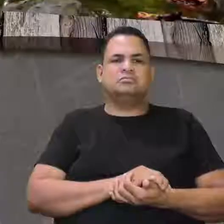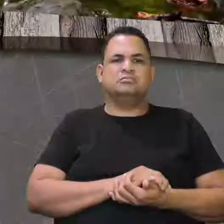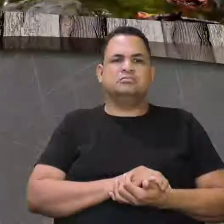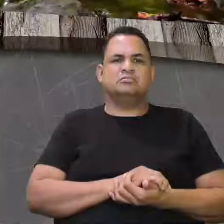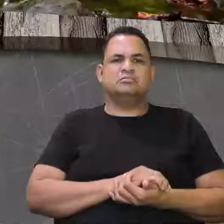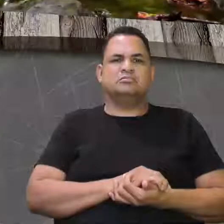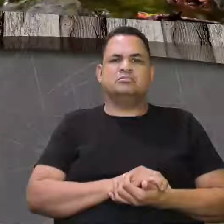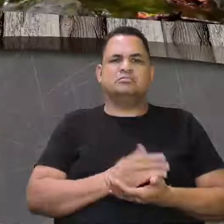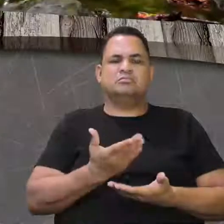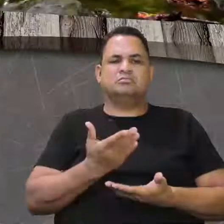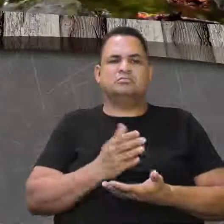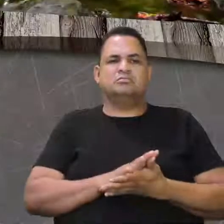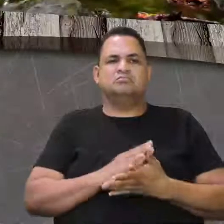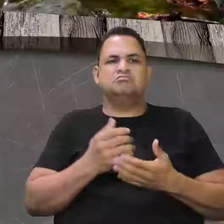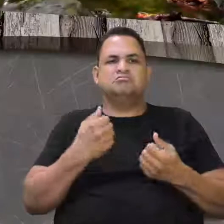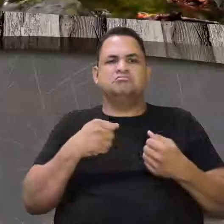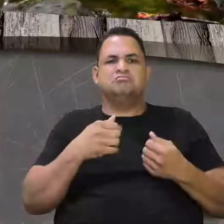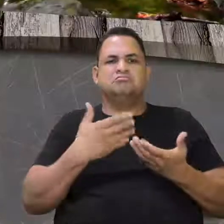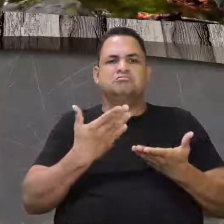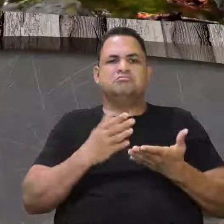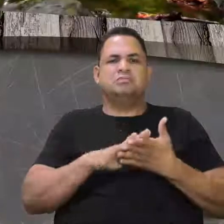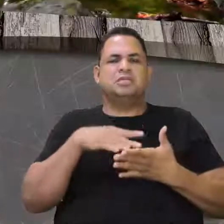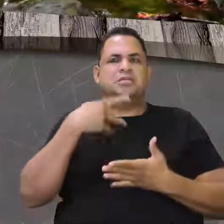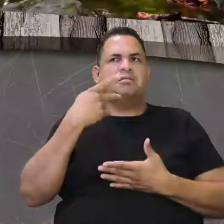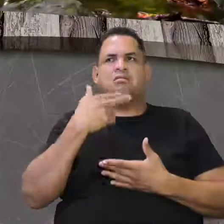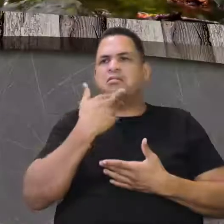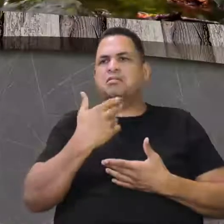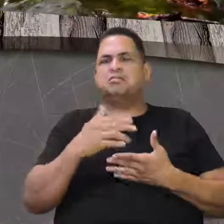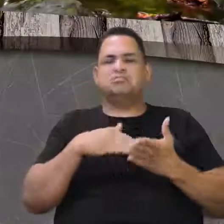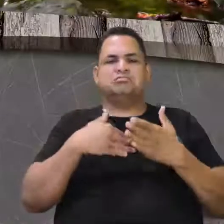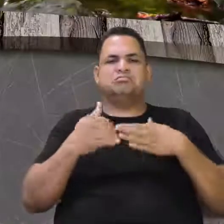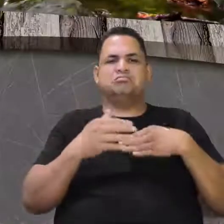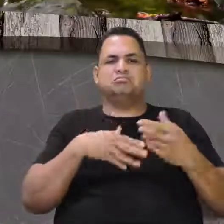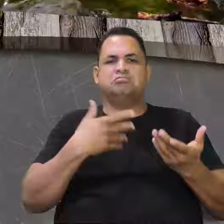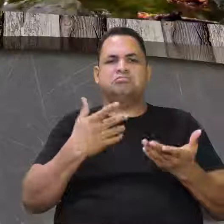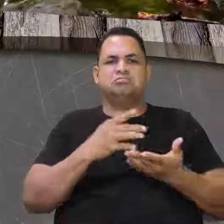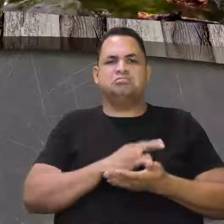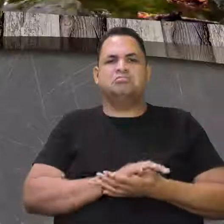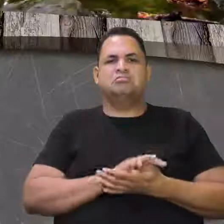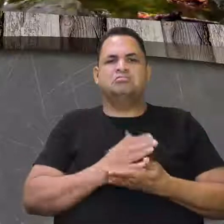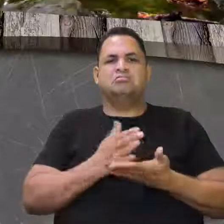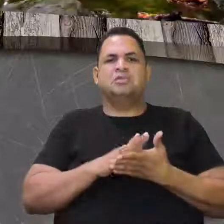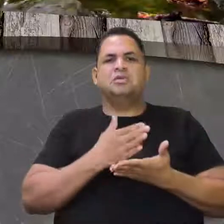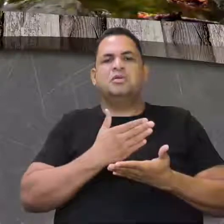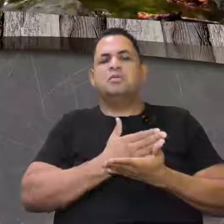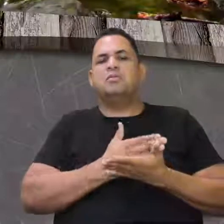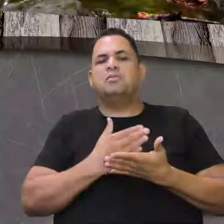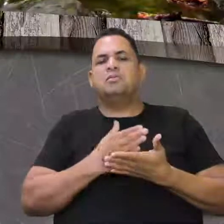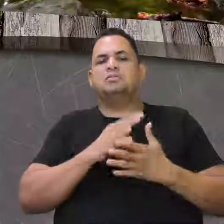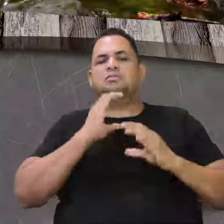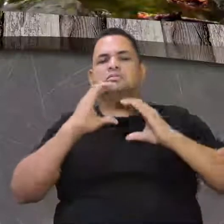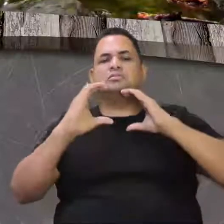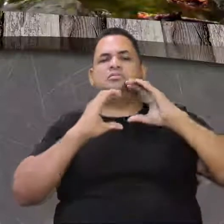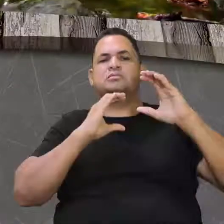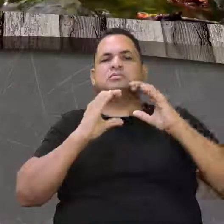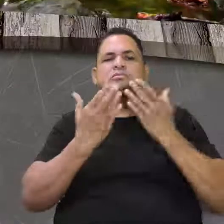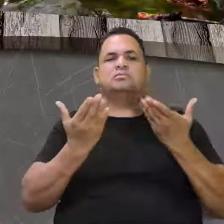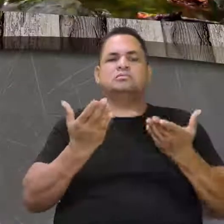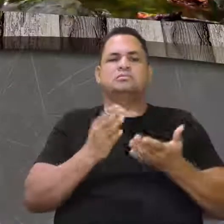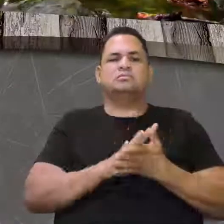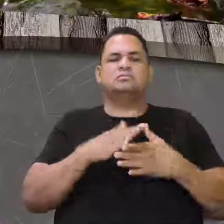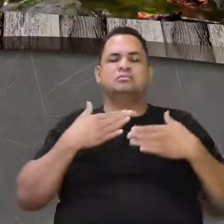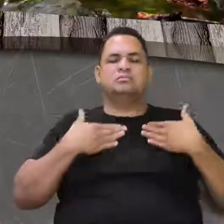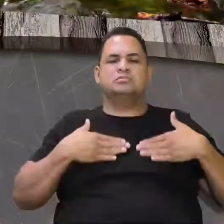A gente não tem esse negócio não, pode vir falando a língua que for, nem fala a língua daquela pessoa, mas começa a se comunicar, acha um jeito para se